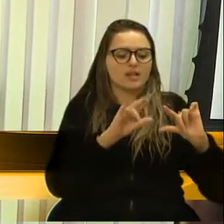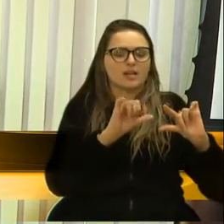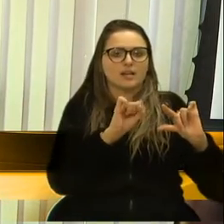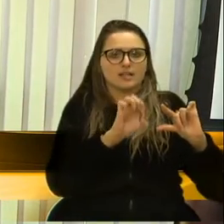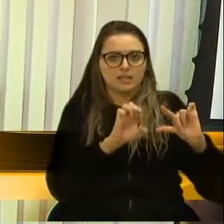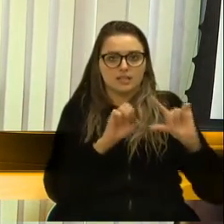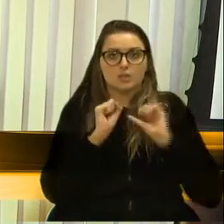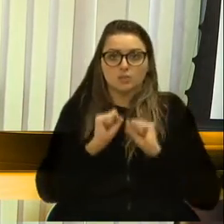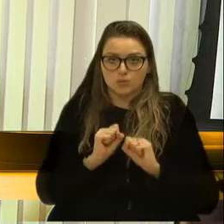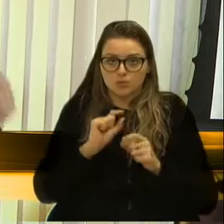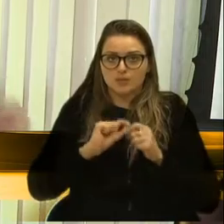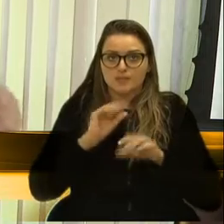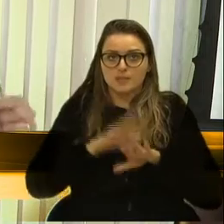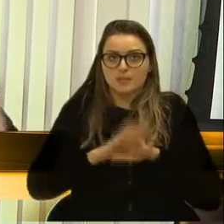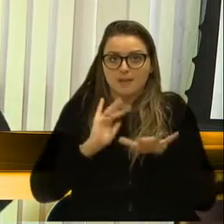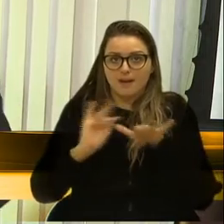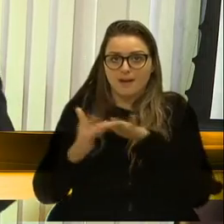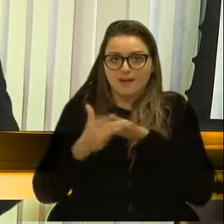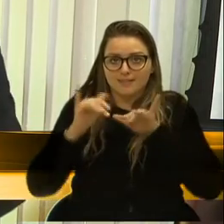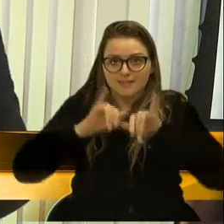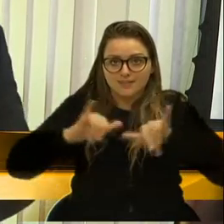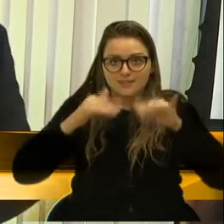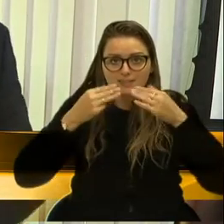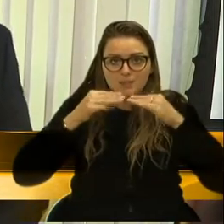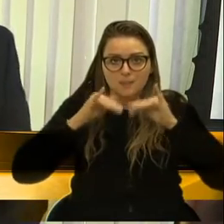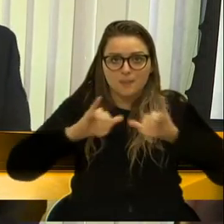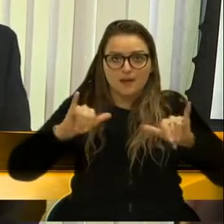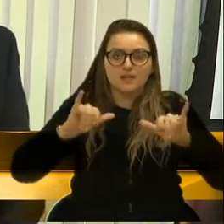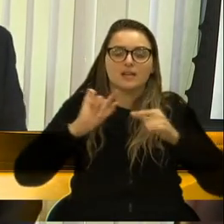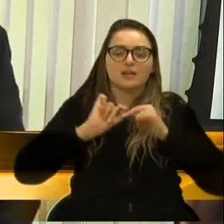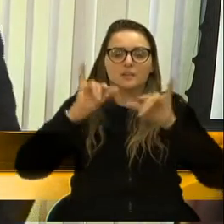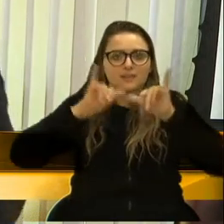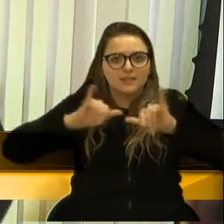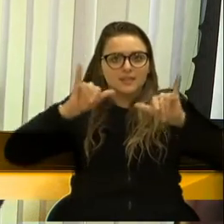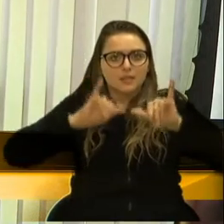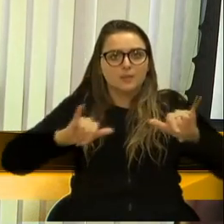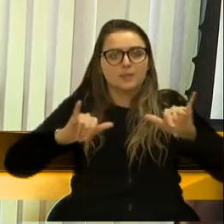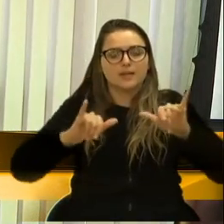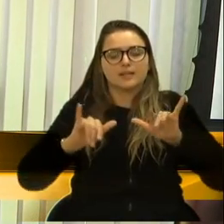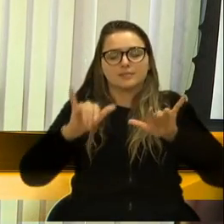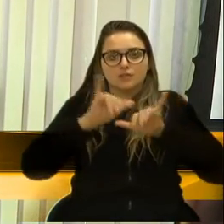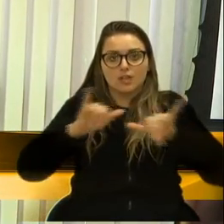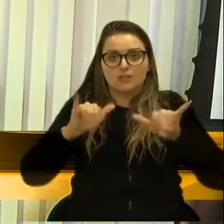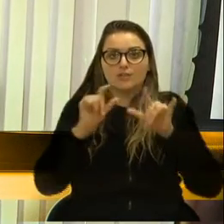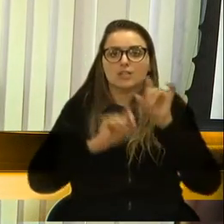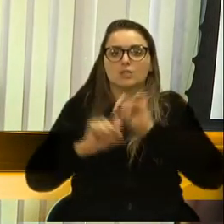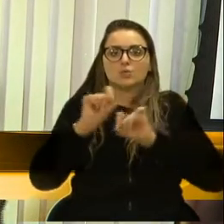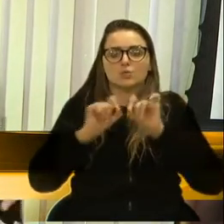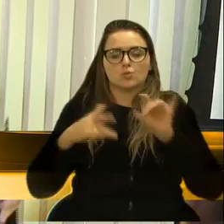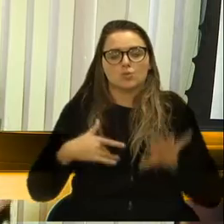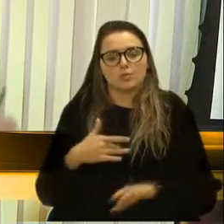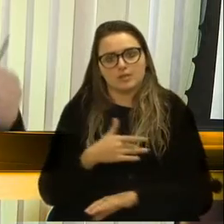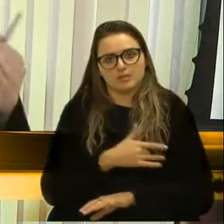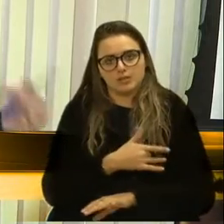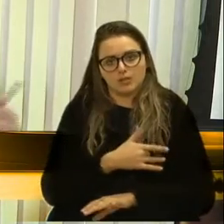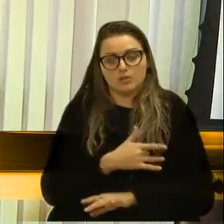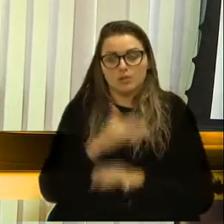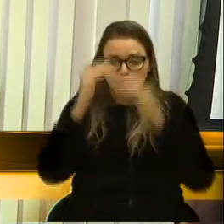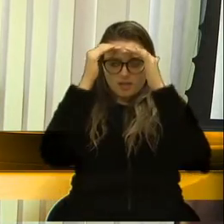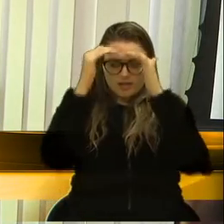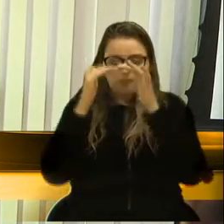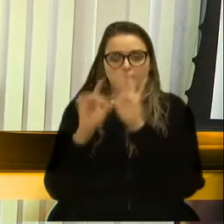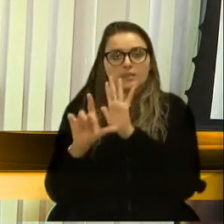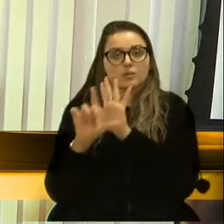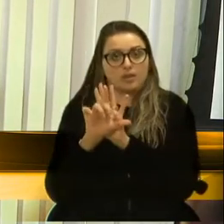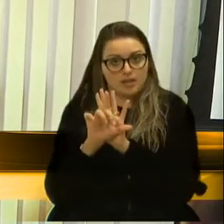nos veículos de comunicação, principalmente para fazer campanhas de alerta na área da saúde, por exemplo, dentro da lei, dentro de um